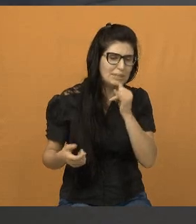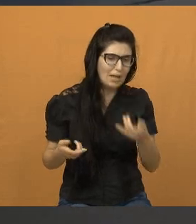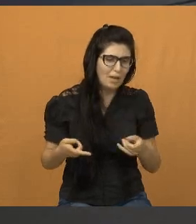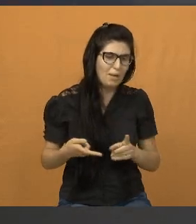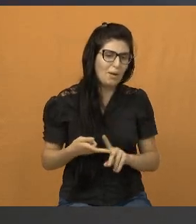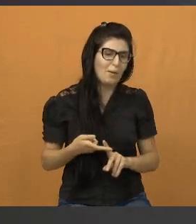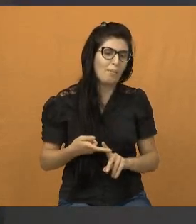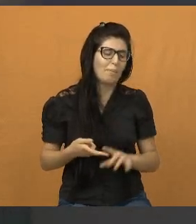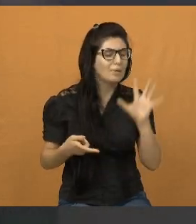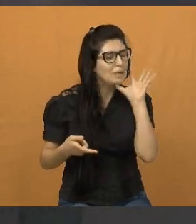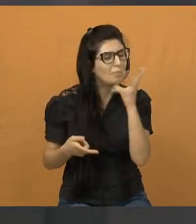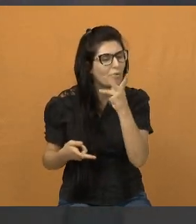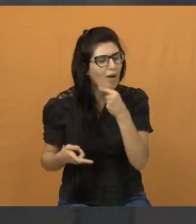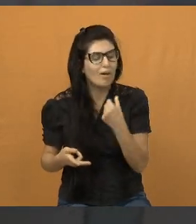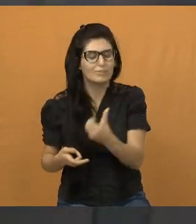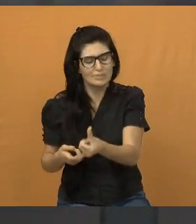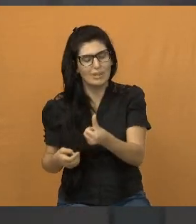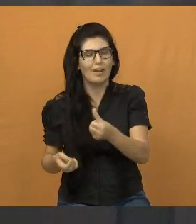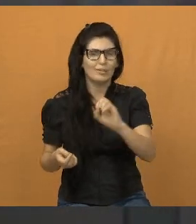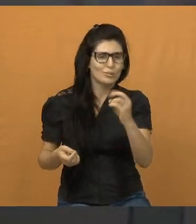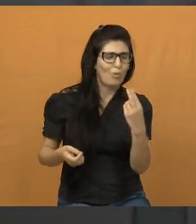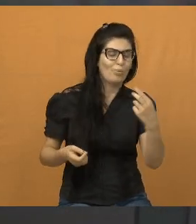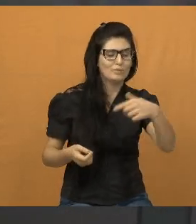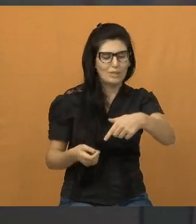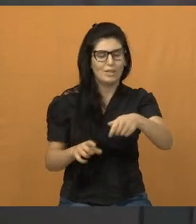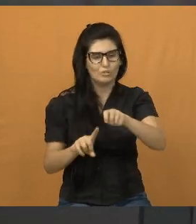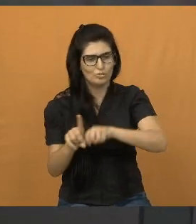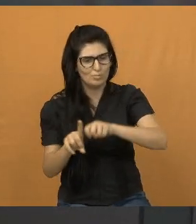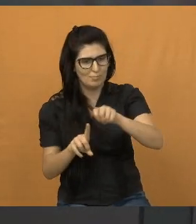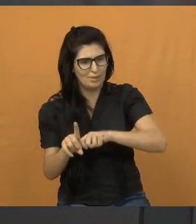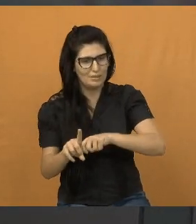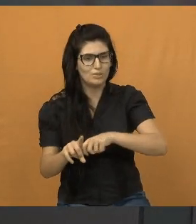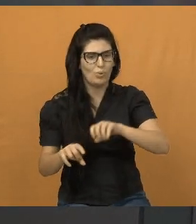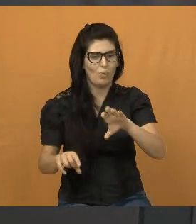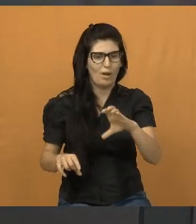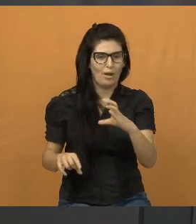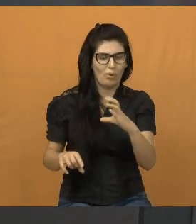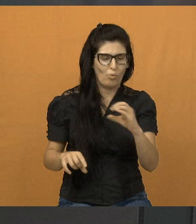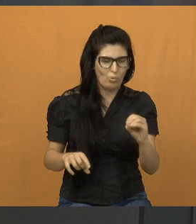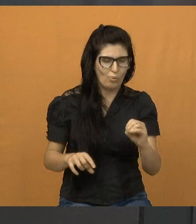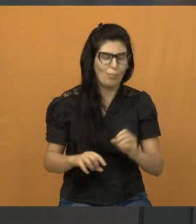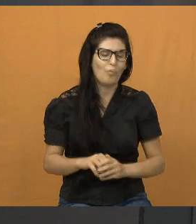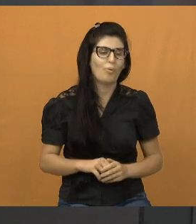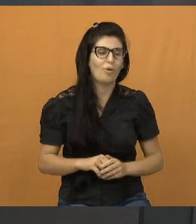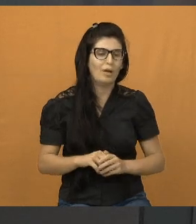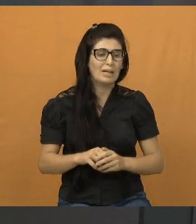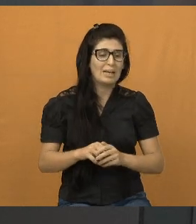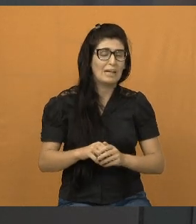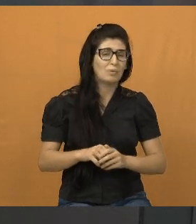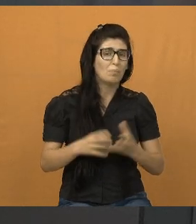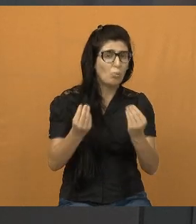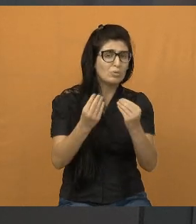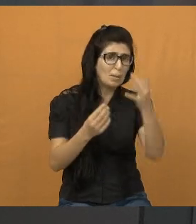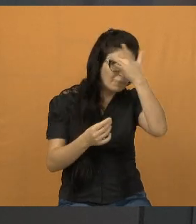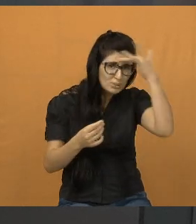exames, então demorava 6, 7 meses. Então, por isso que teve esse boom do ECO mesmo, teve esse crescente.